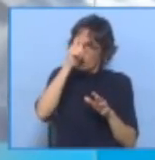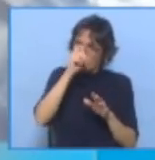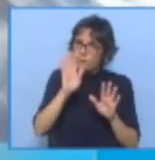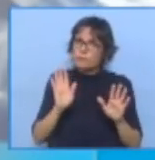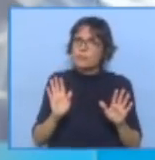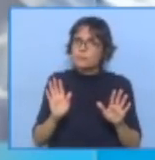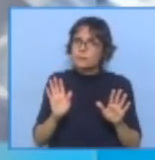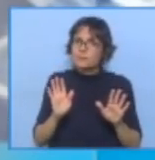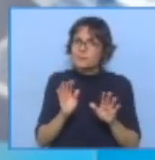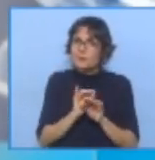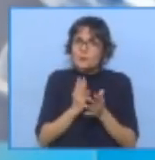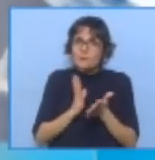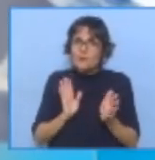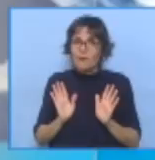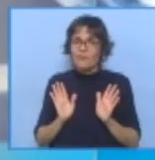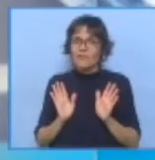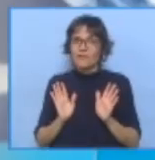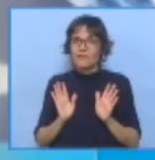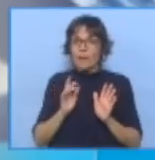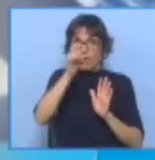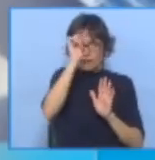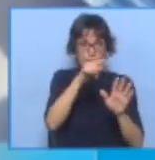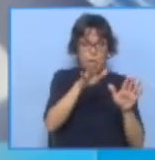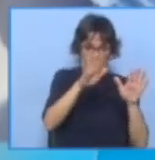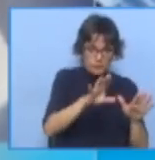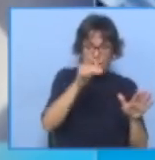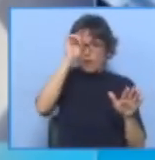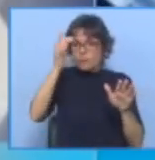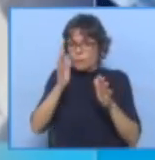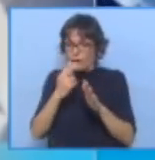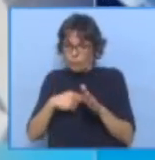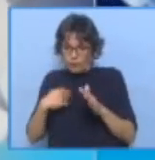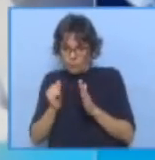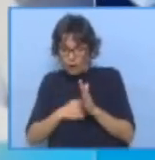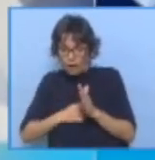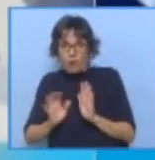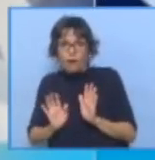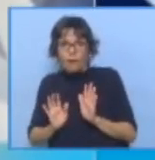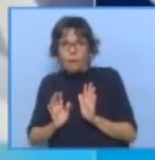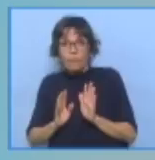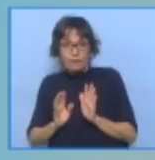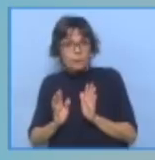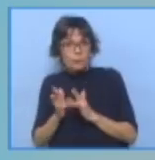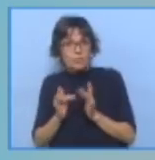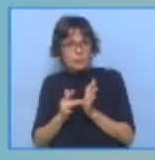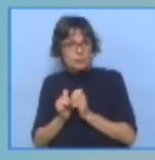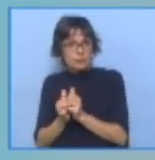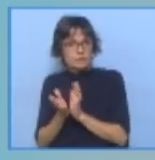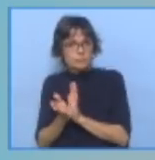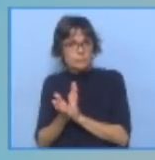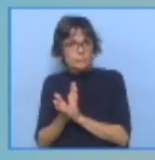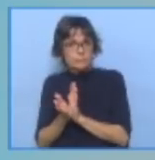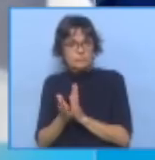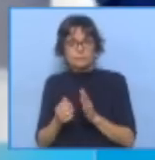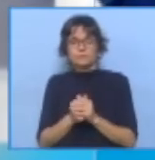religião deles. E nós pedimos também que eles respeitem a nossa, é essa a importância. Mas certo que o Papa Francisco vai mexer com toda a gente, onde ele está,